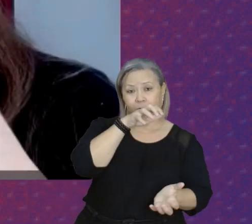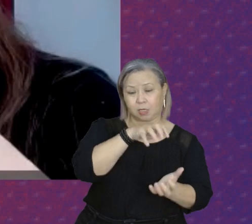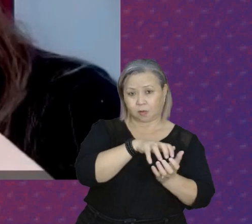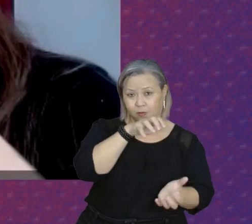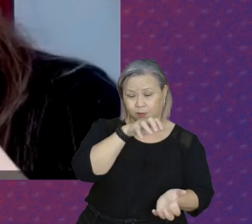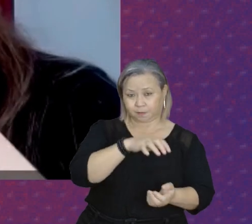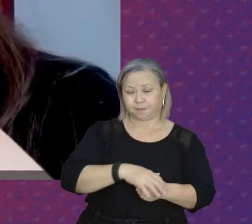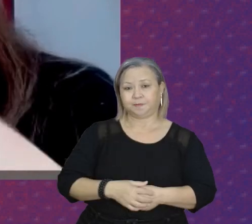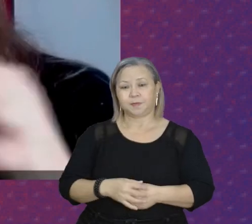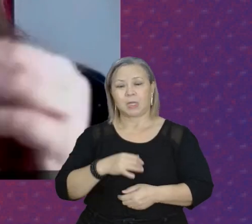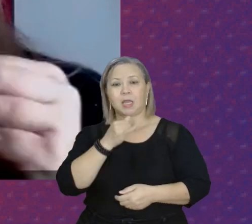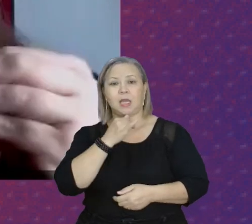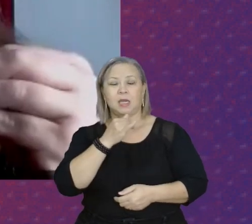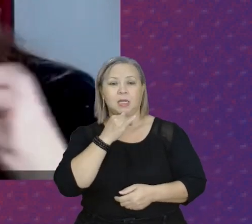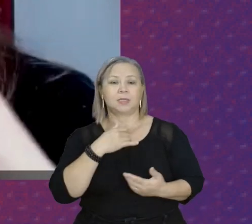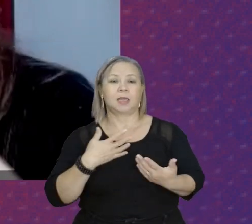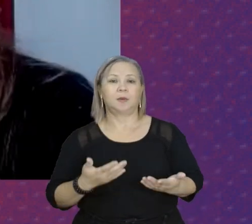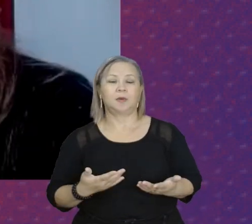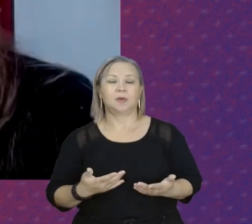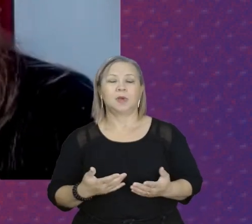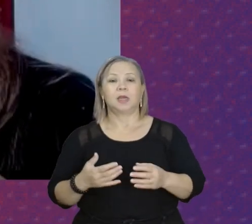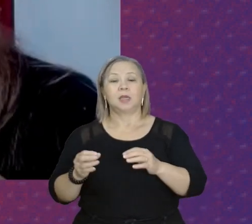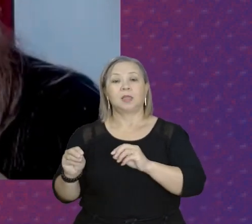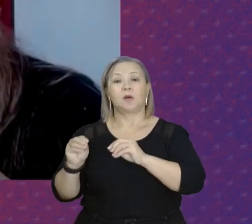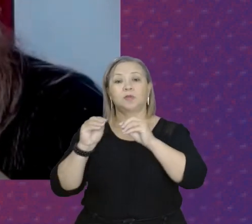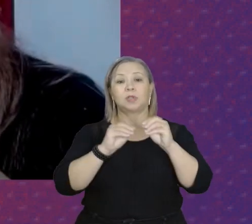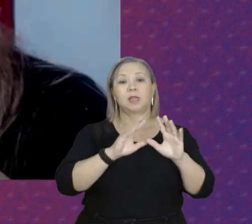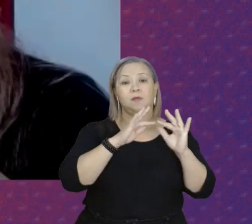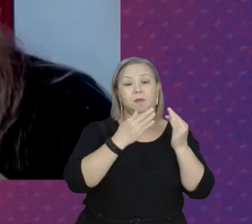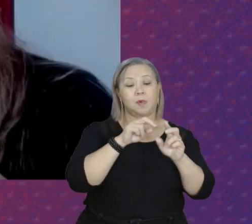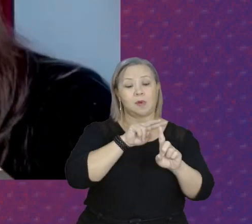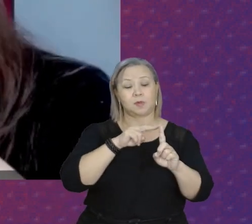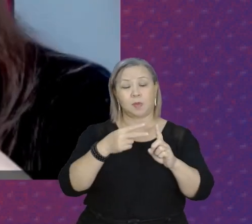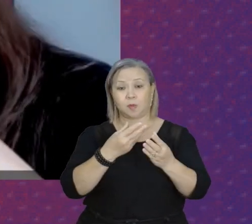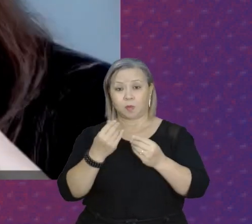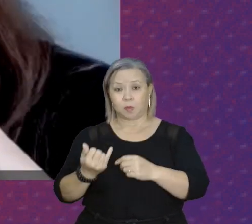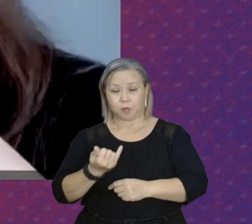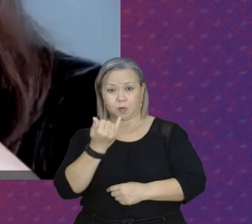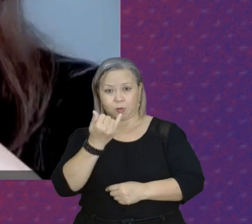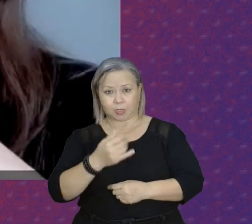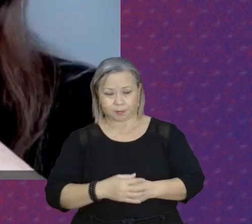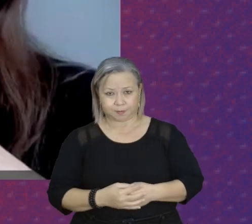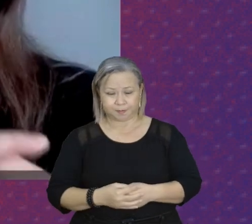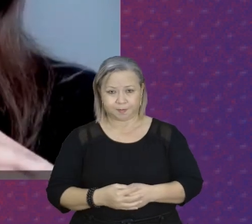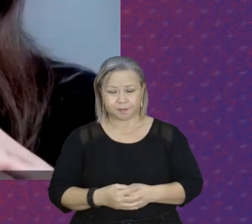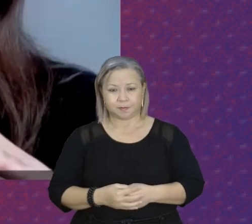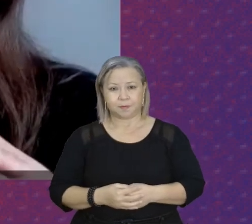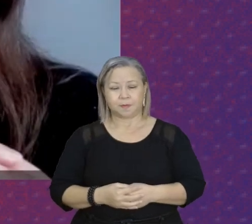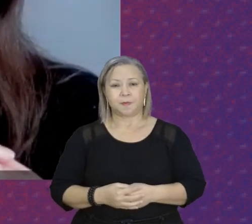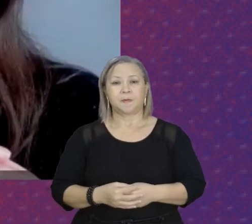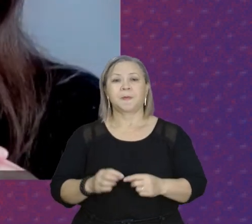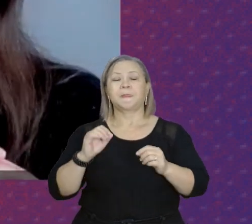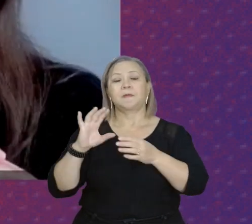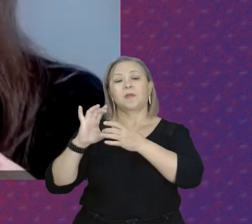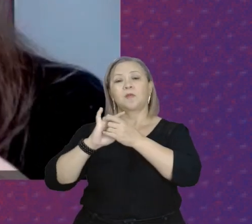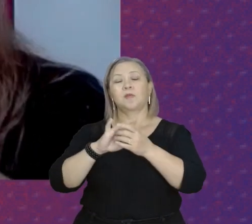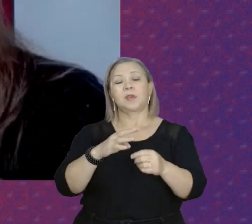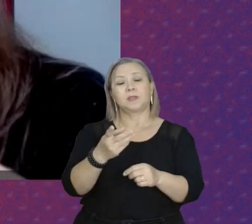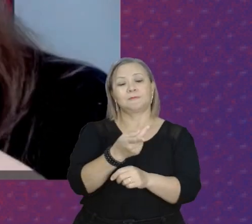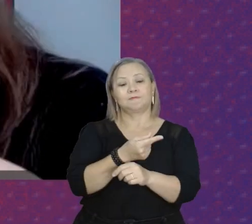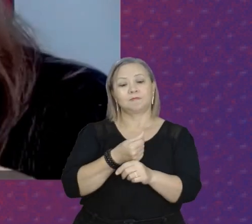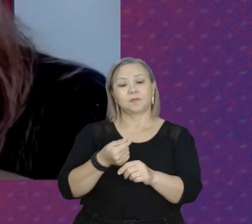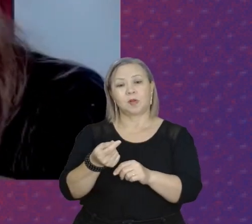exemplo. Então, a desfamiliarização é um aspecto importante. Mas a gente vive um contexto de neoliberalismo, né?